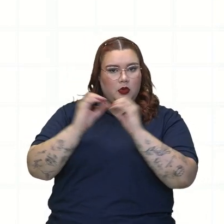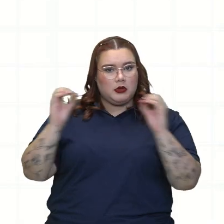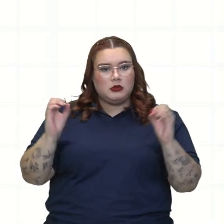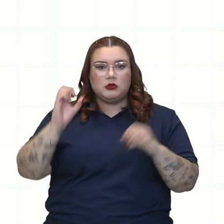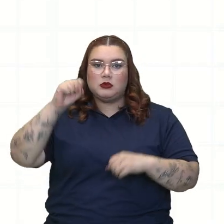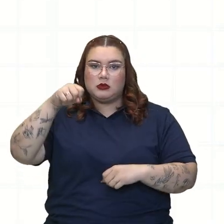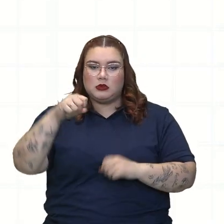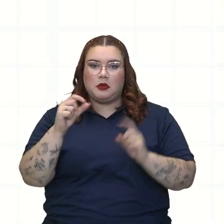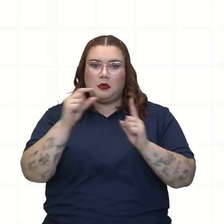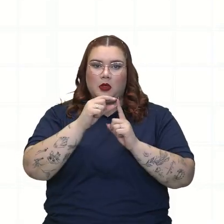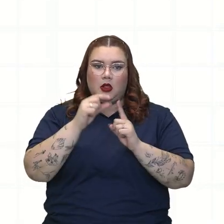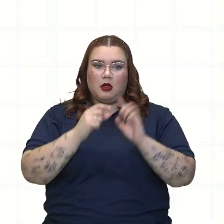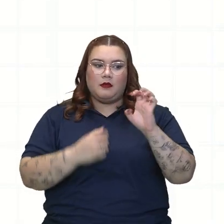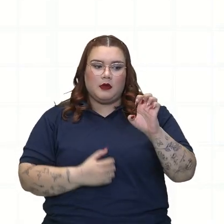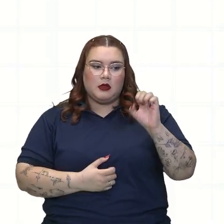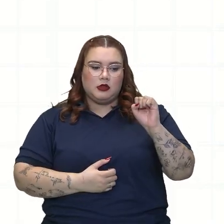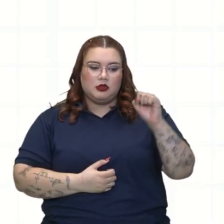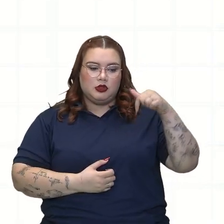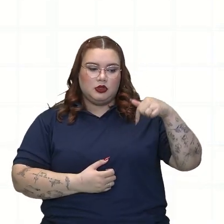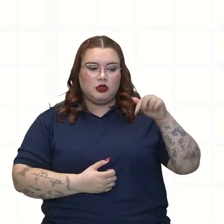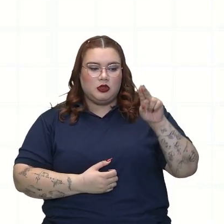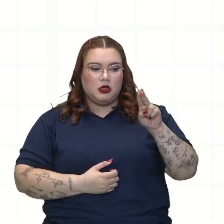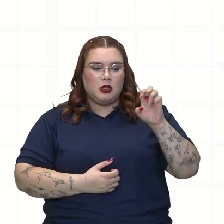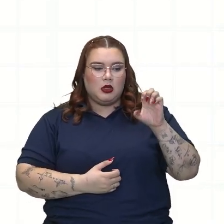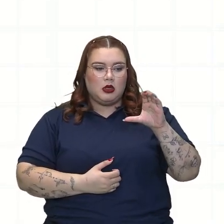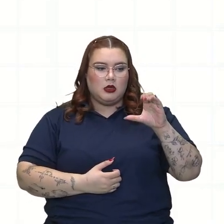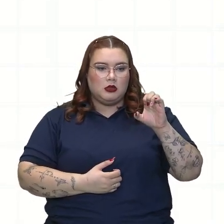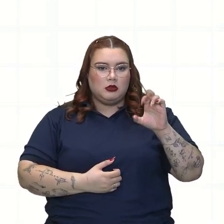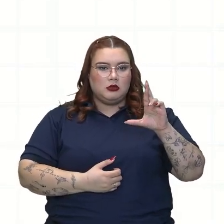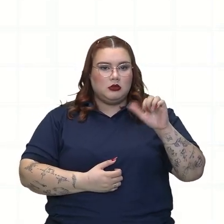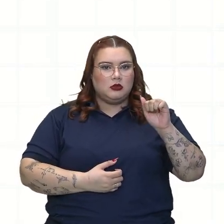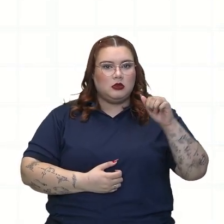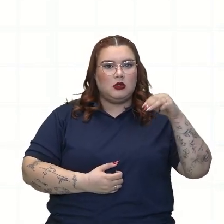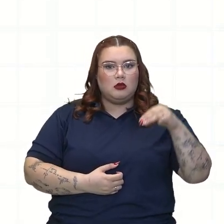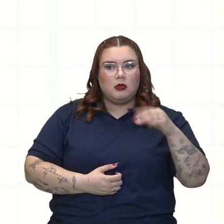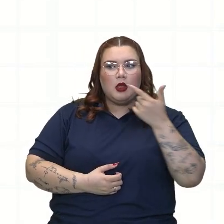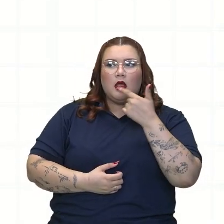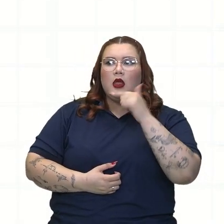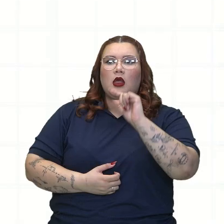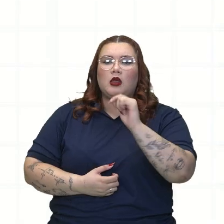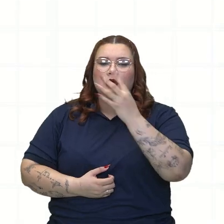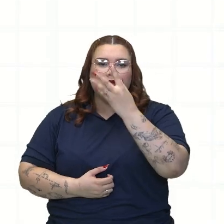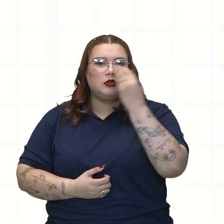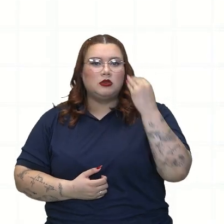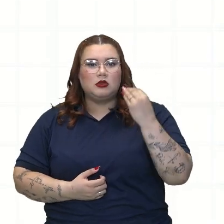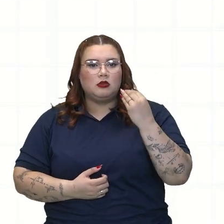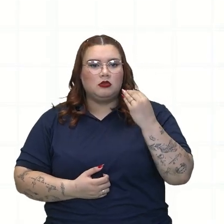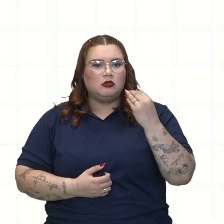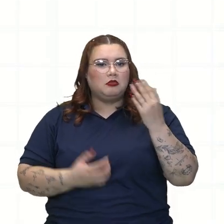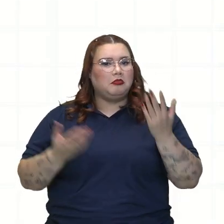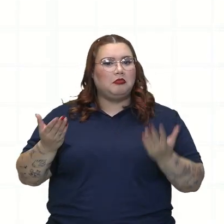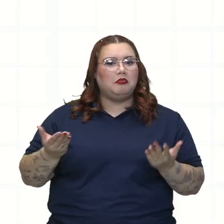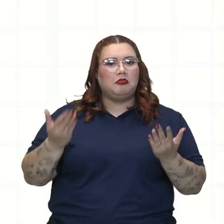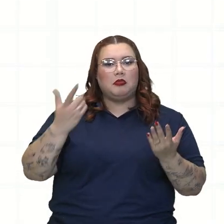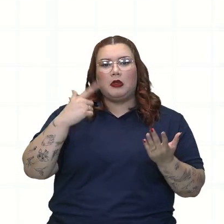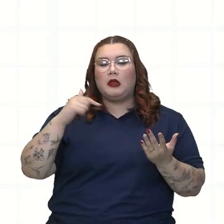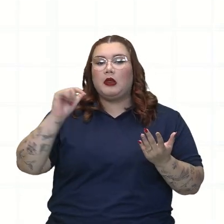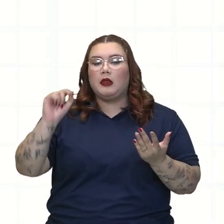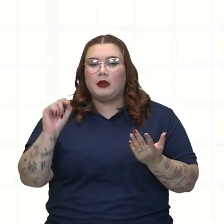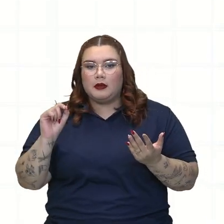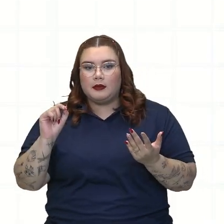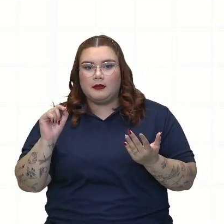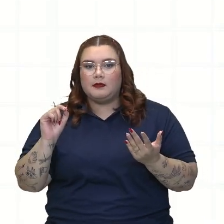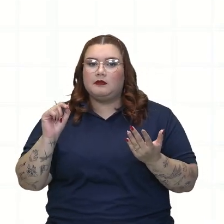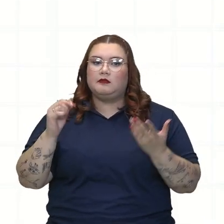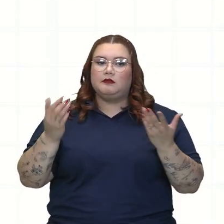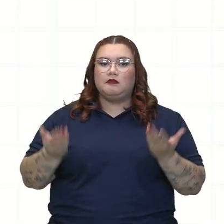verbo? Vou perguntar, né? Quem esqueceu? Né? Quem foi que esqueceram a porta trancada aqui? Quem